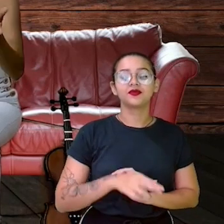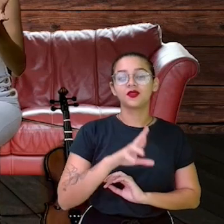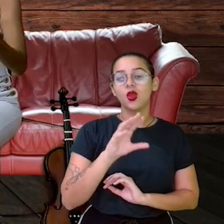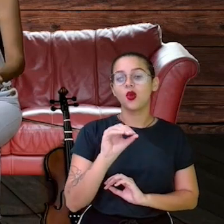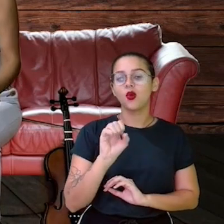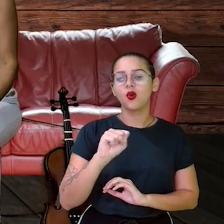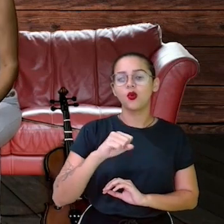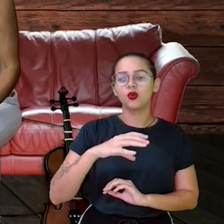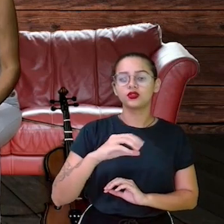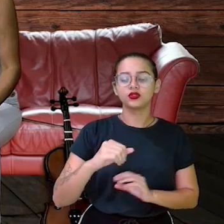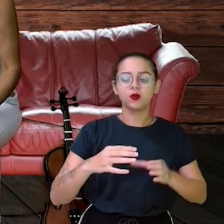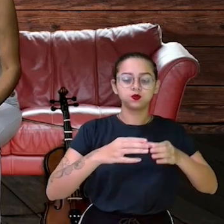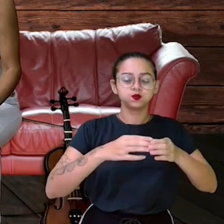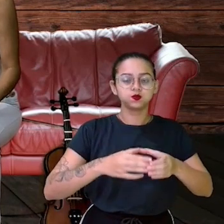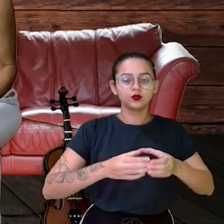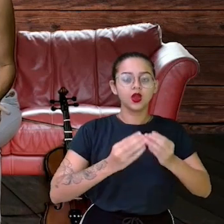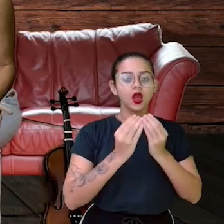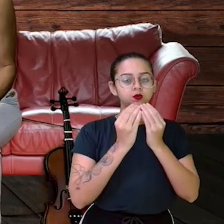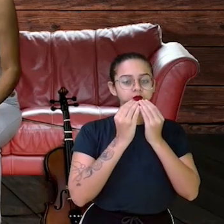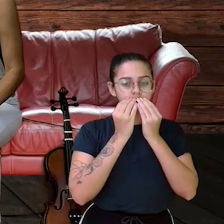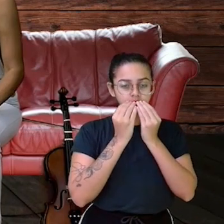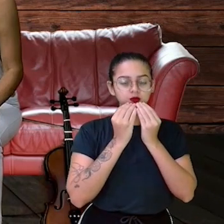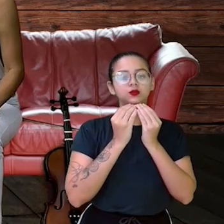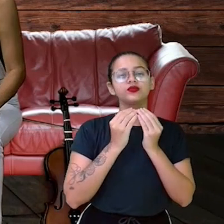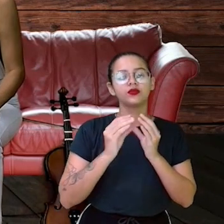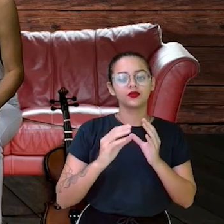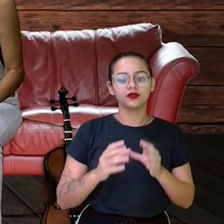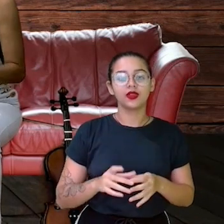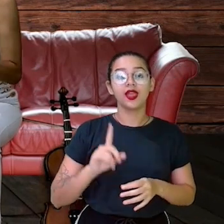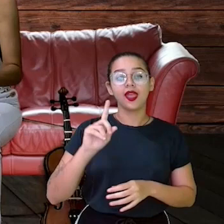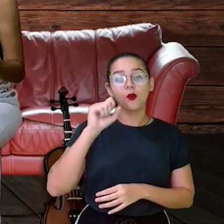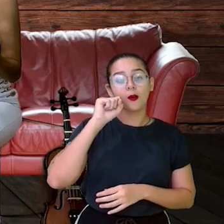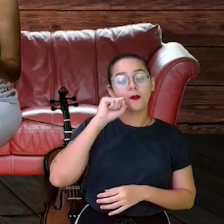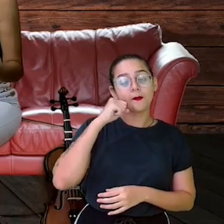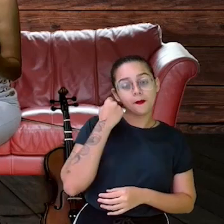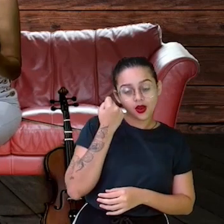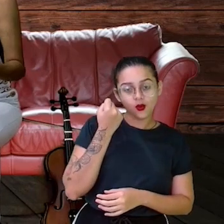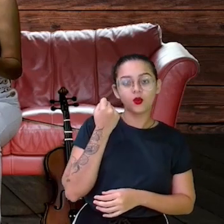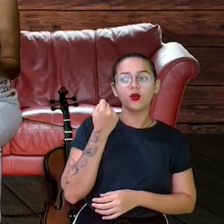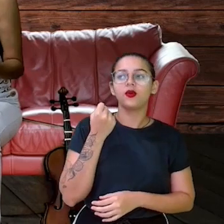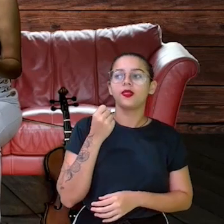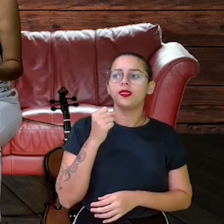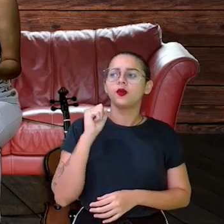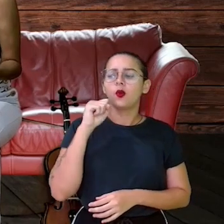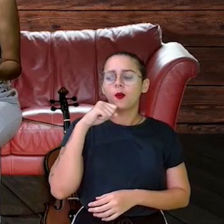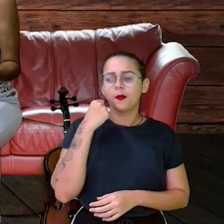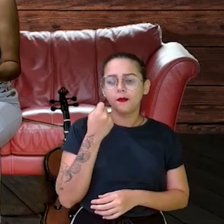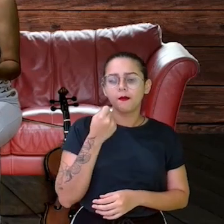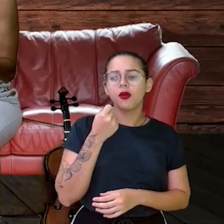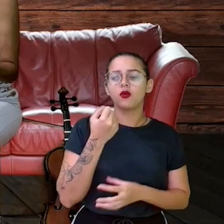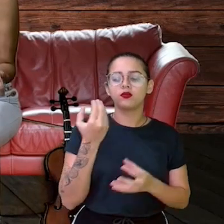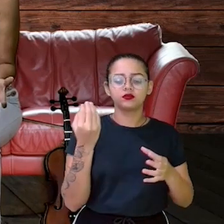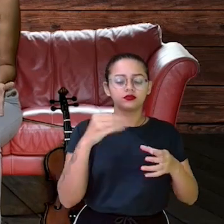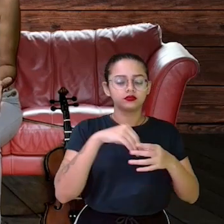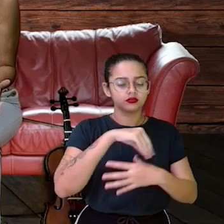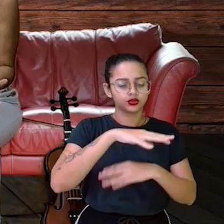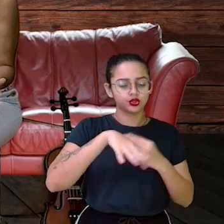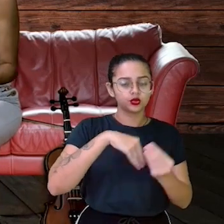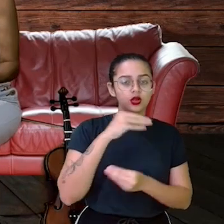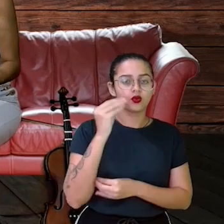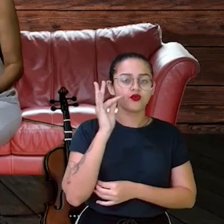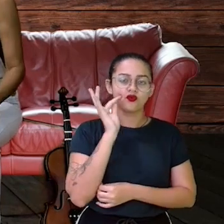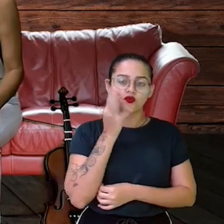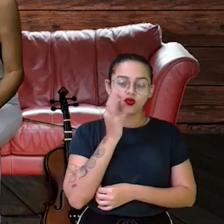a rosca de reis, que é um pão assim, cheio de frutas